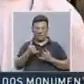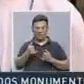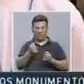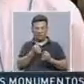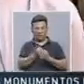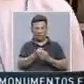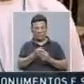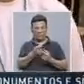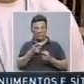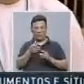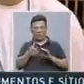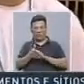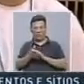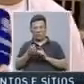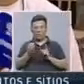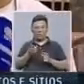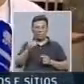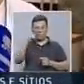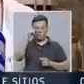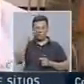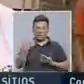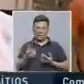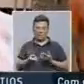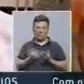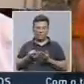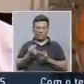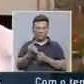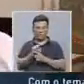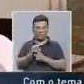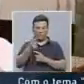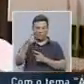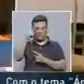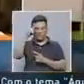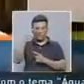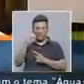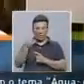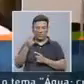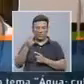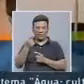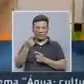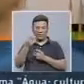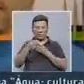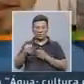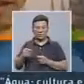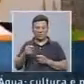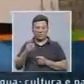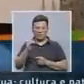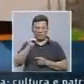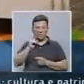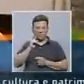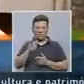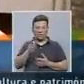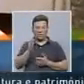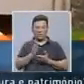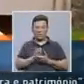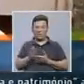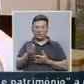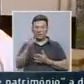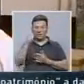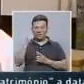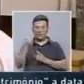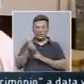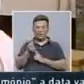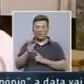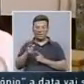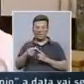contra o adversário, que marquem golos? O que é mais difícil? Claro, há todo um conjunto de desafios que são muito importantes e muito difíceis de resolver. Desde desafios a nível